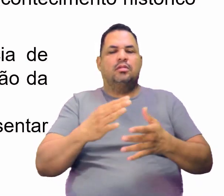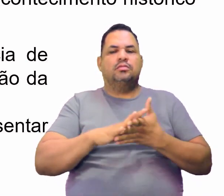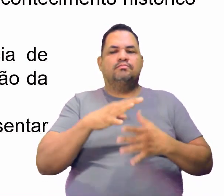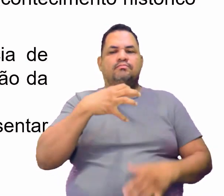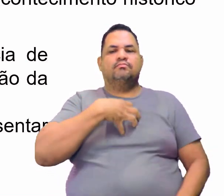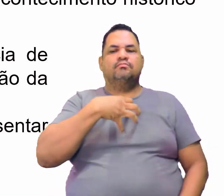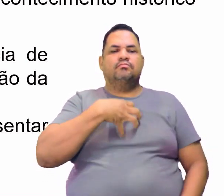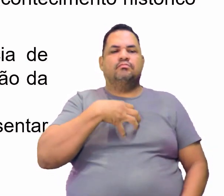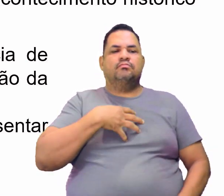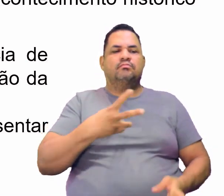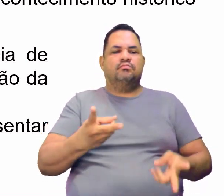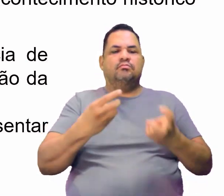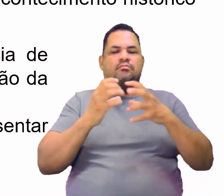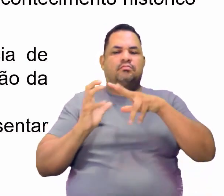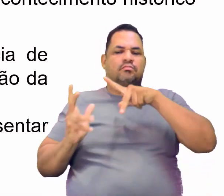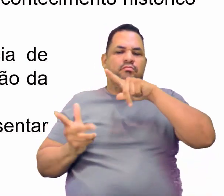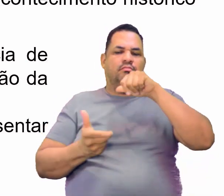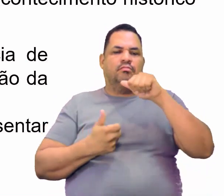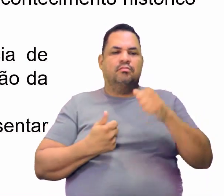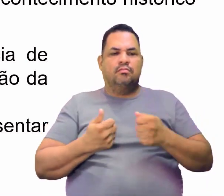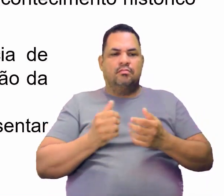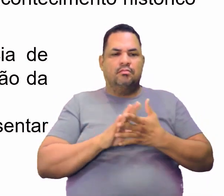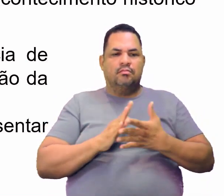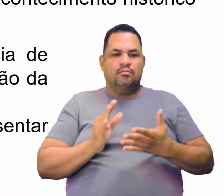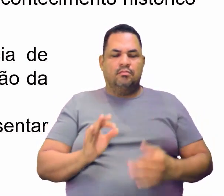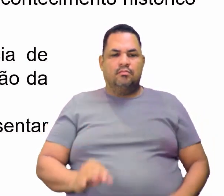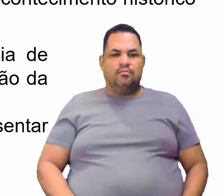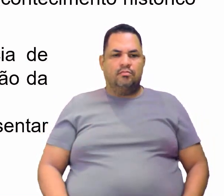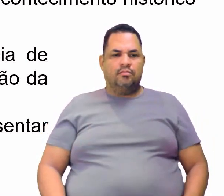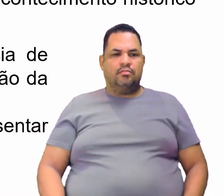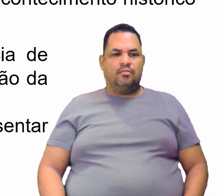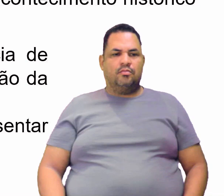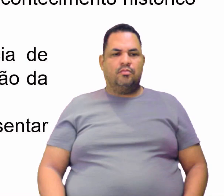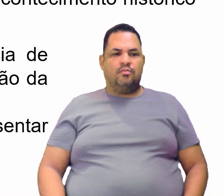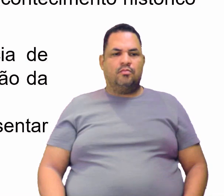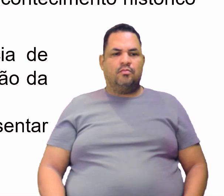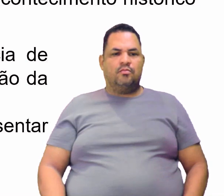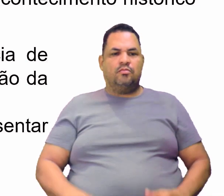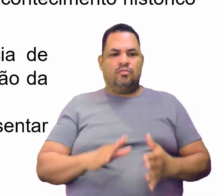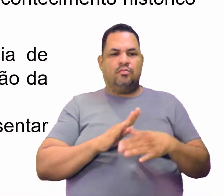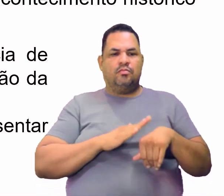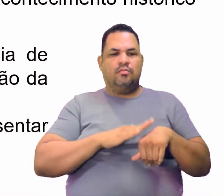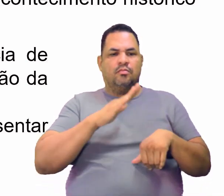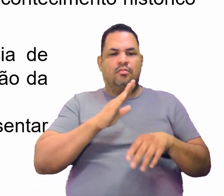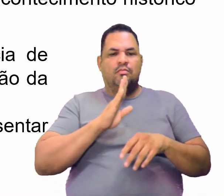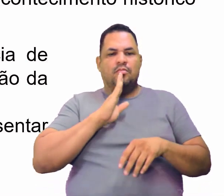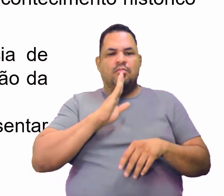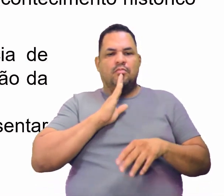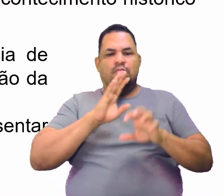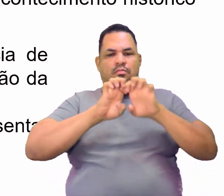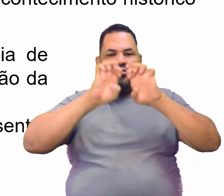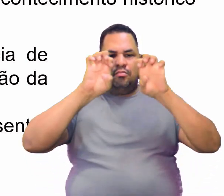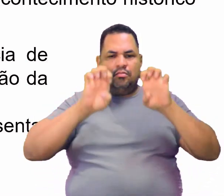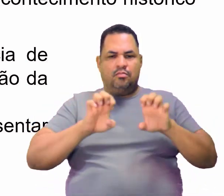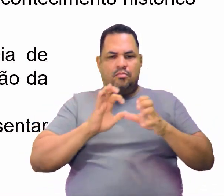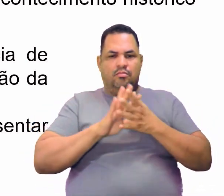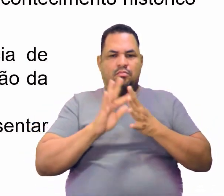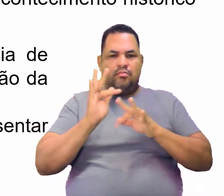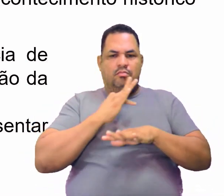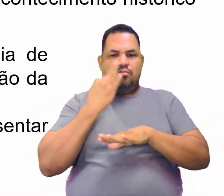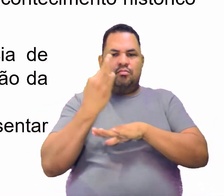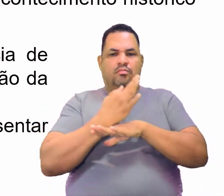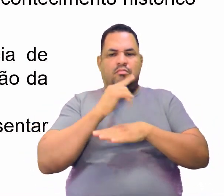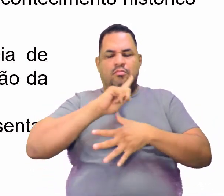e sua percepção acerca do mundo. B. As mais conhecidas